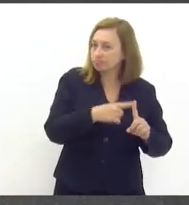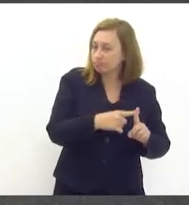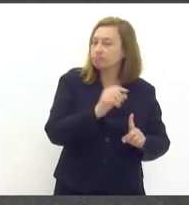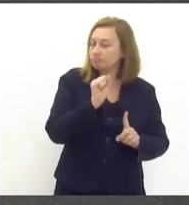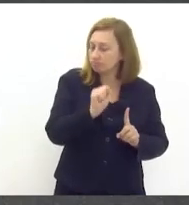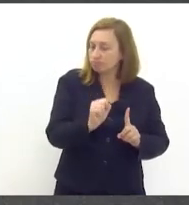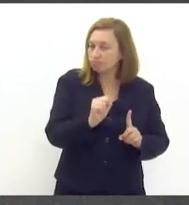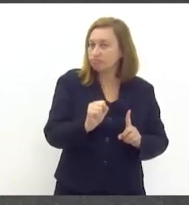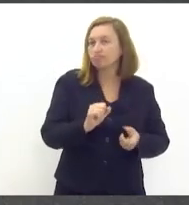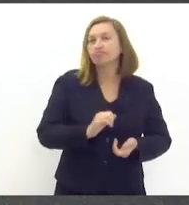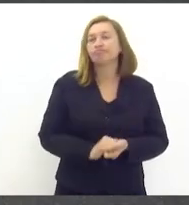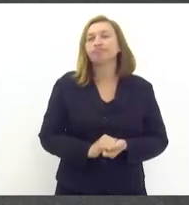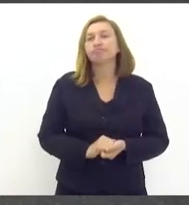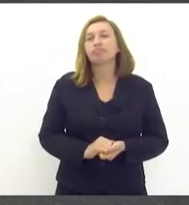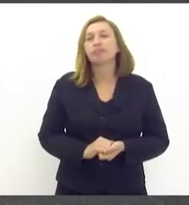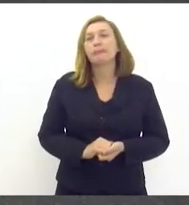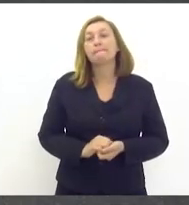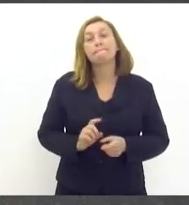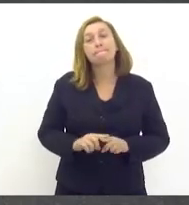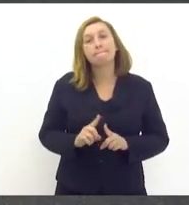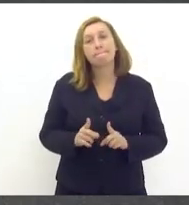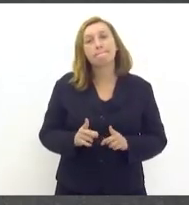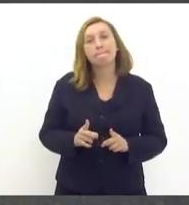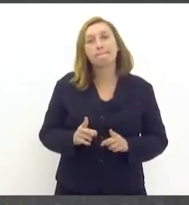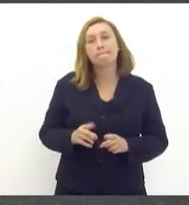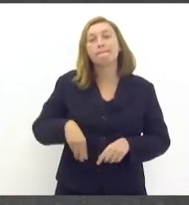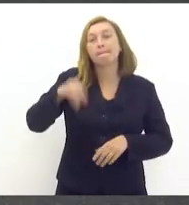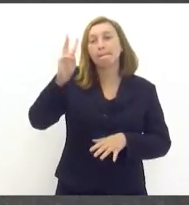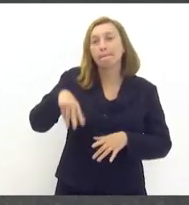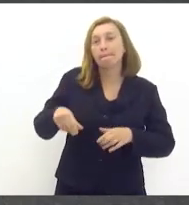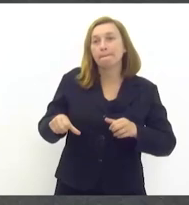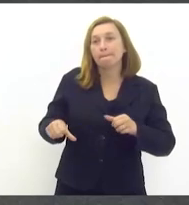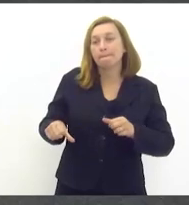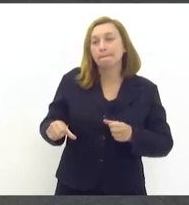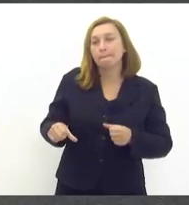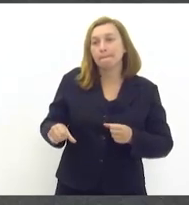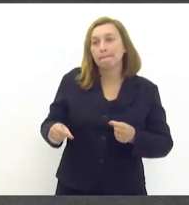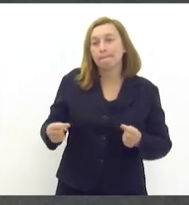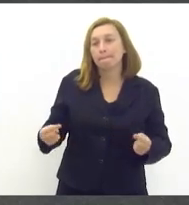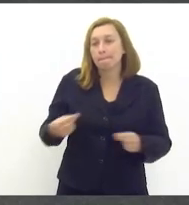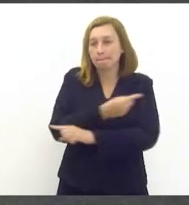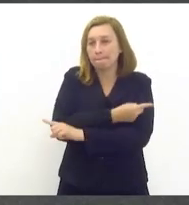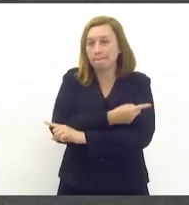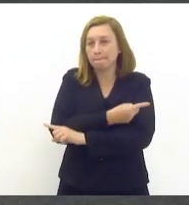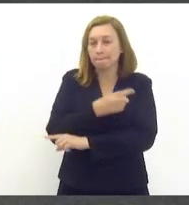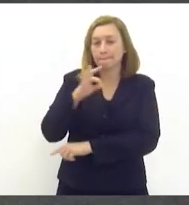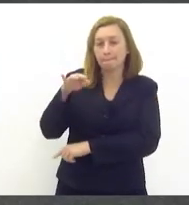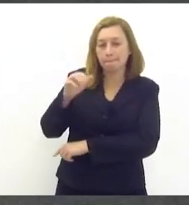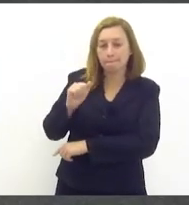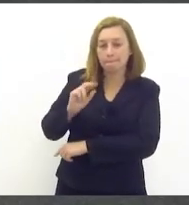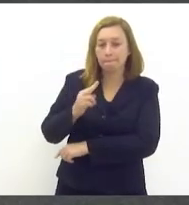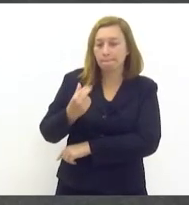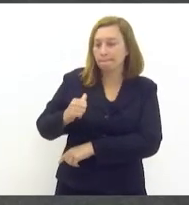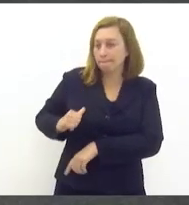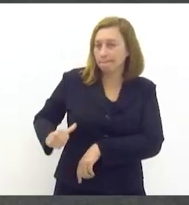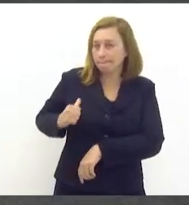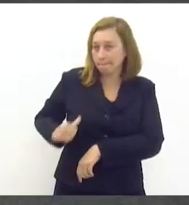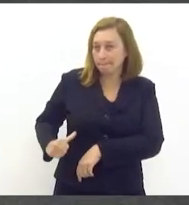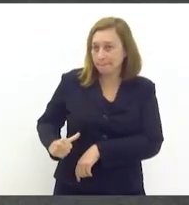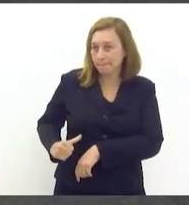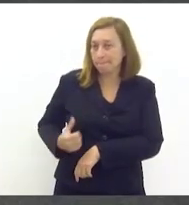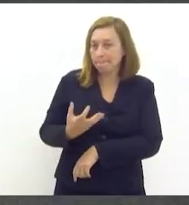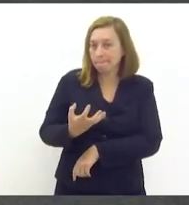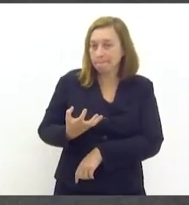ser mais mas querer quem é contra as cotas e contra as bolsas acaba querendo